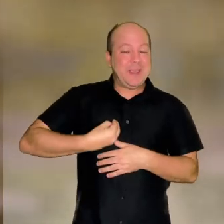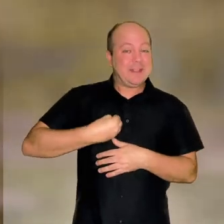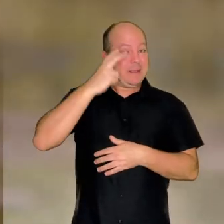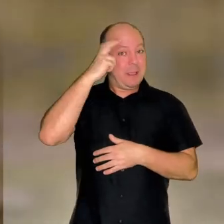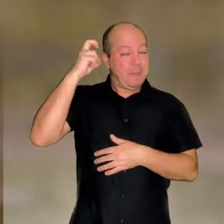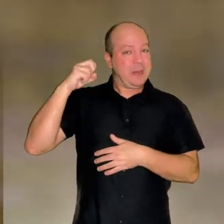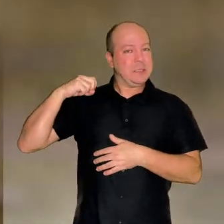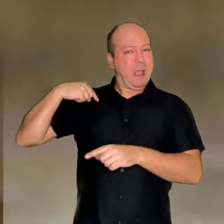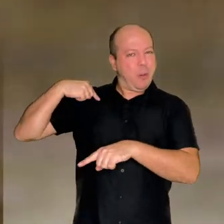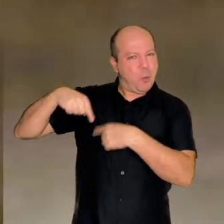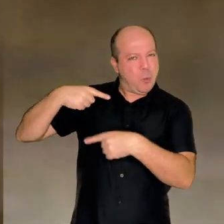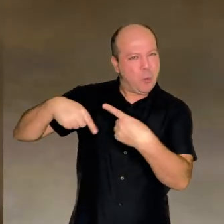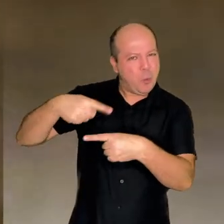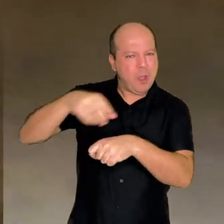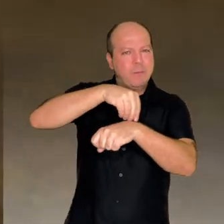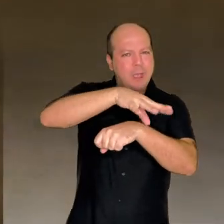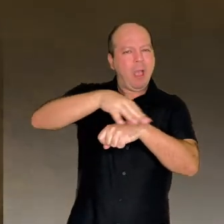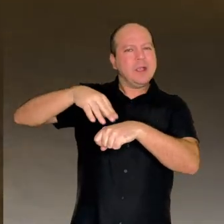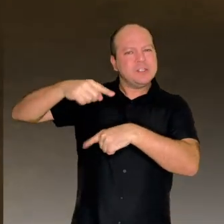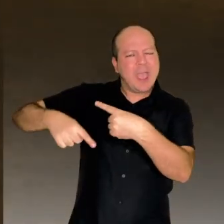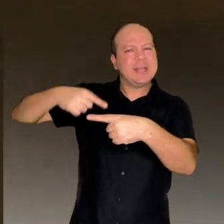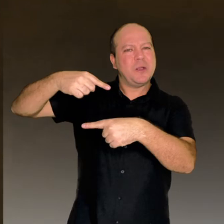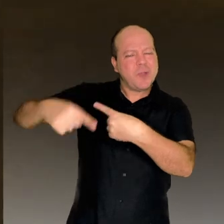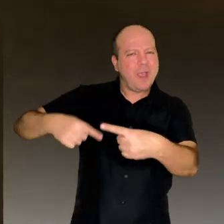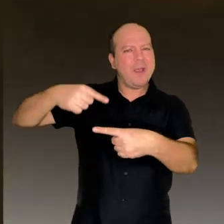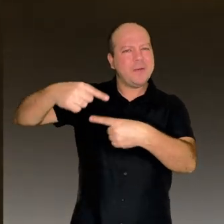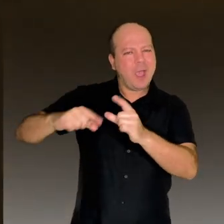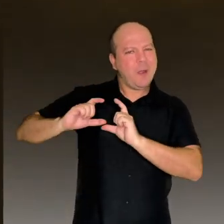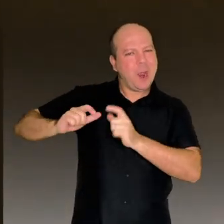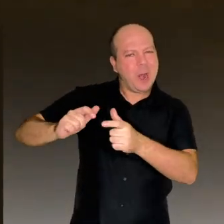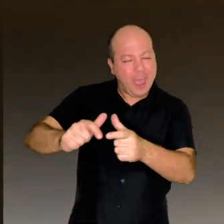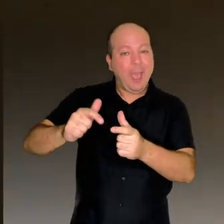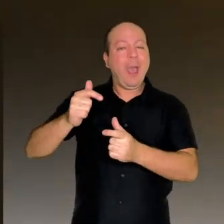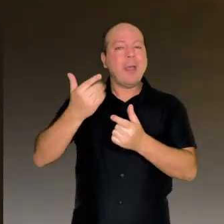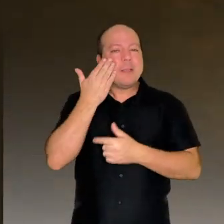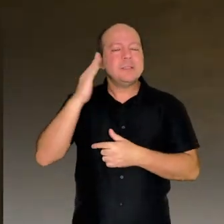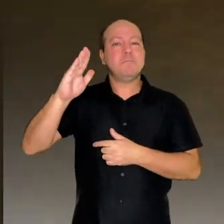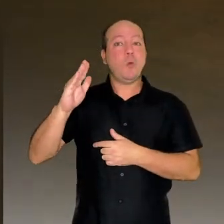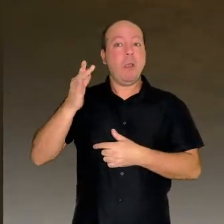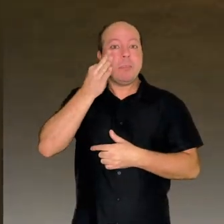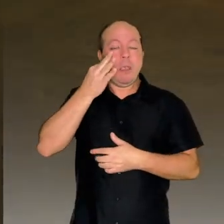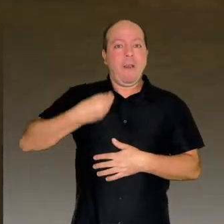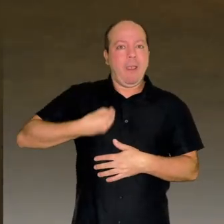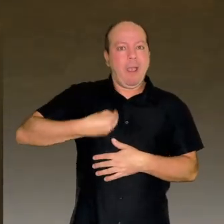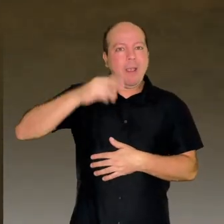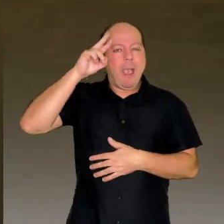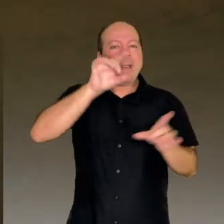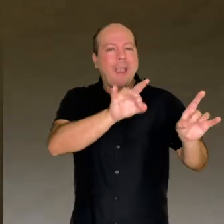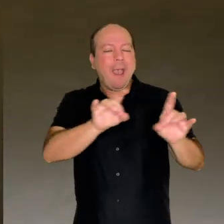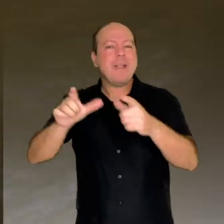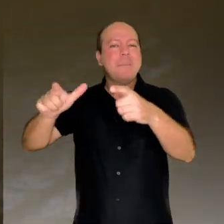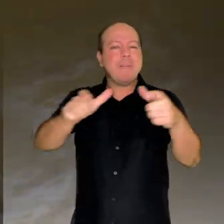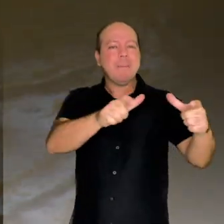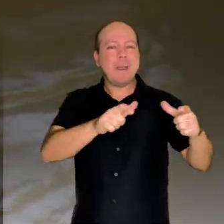também carregam saberes ancestrais, transmitidos de geração em geração, sendo testemunhas de uma história viva que pulsa em